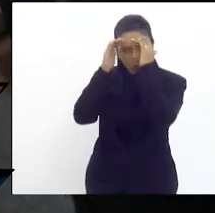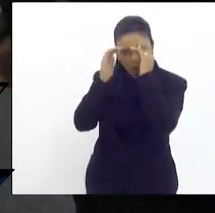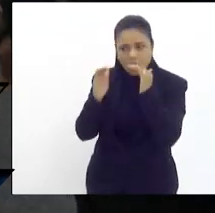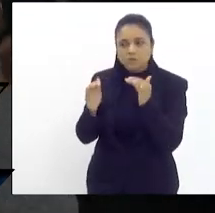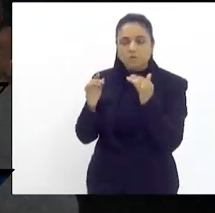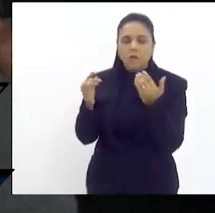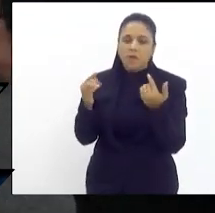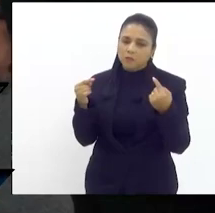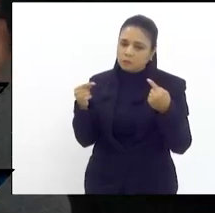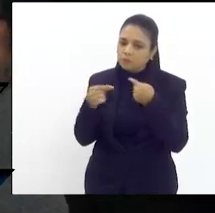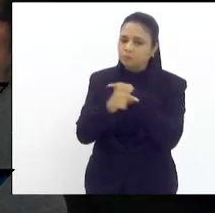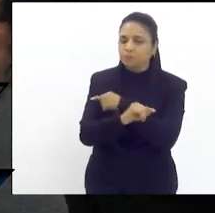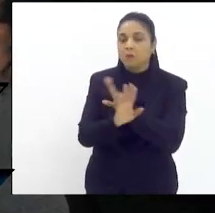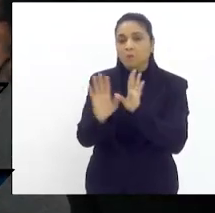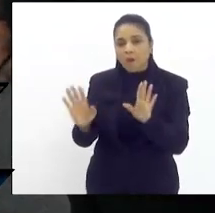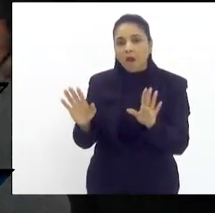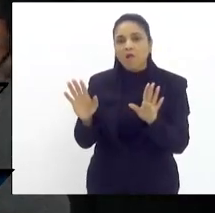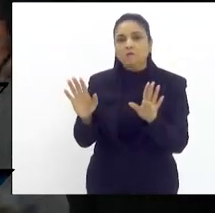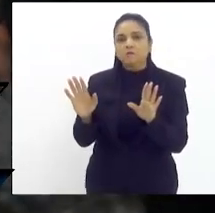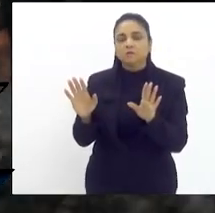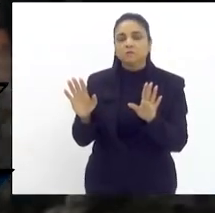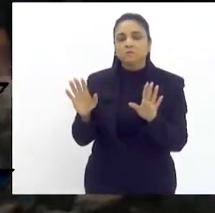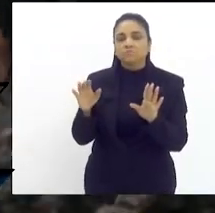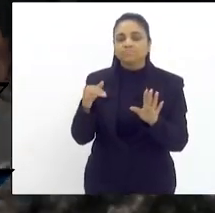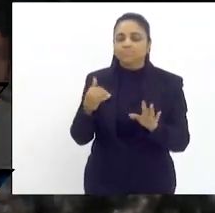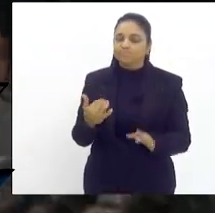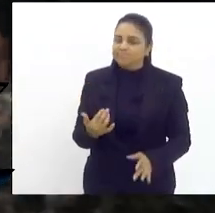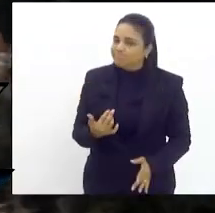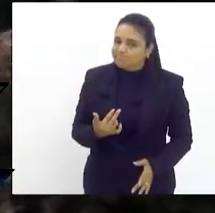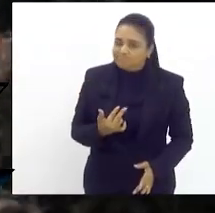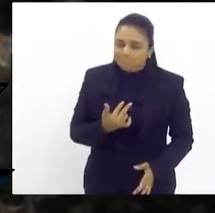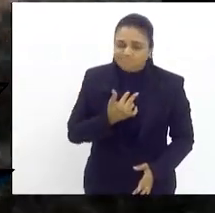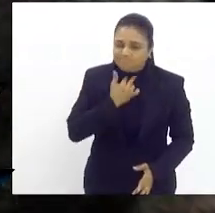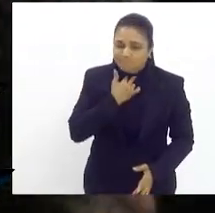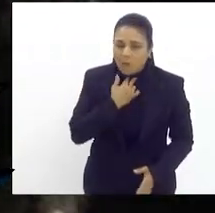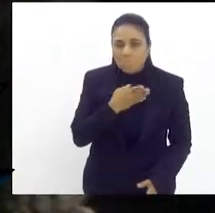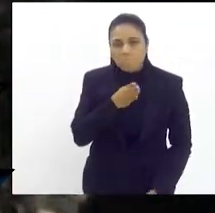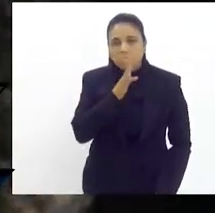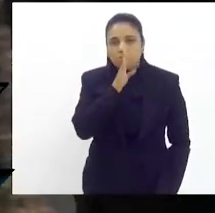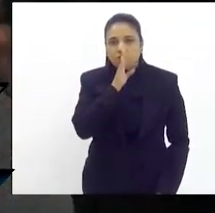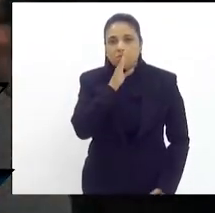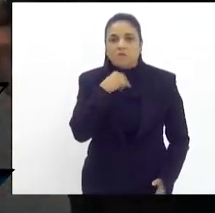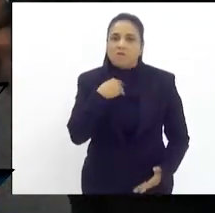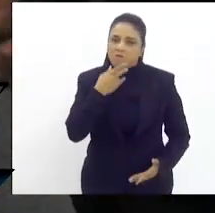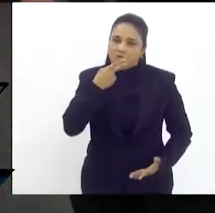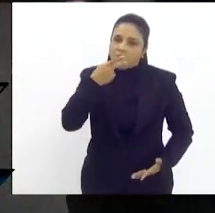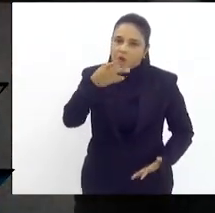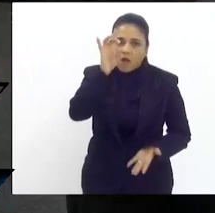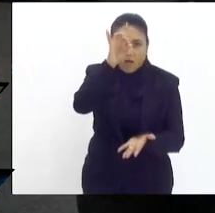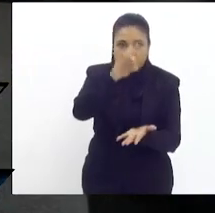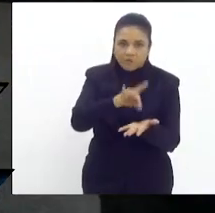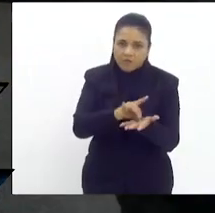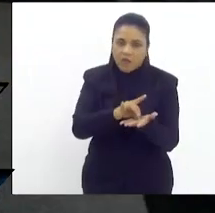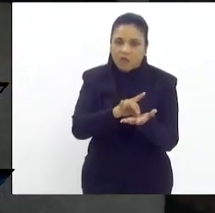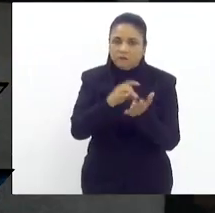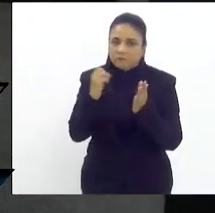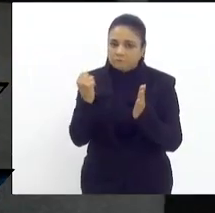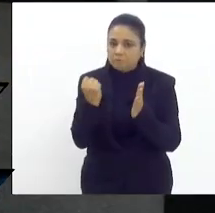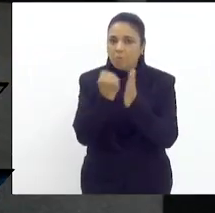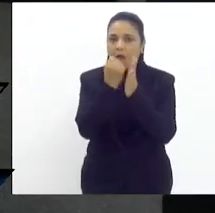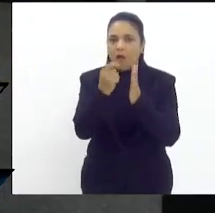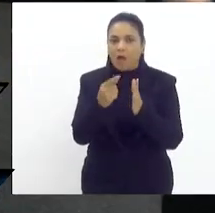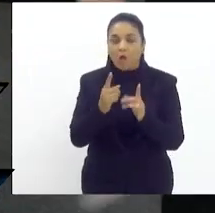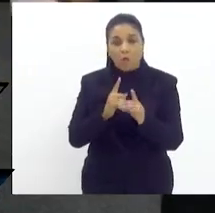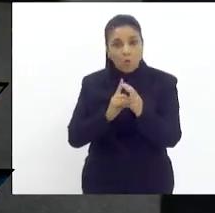divergências do mesmo mas eu não posso deixar aqui de consignar que esse rótulo que ele tá usando